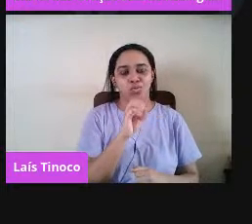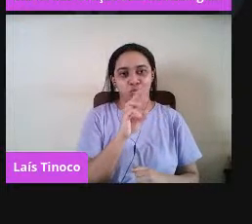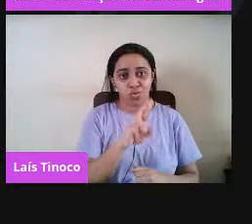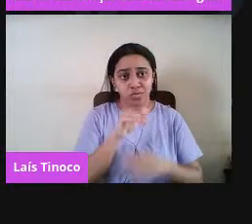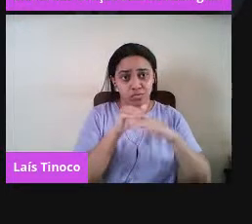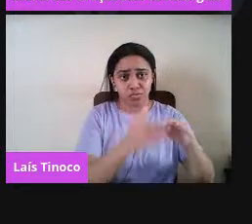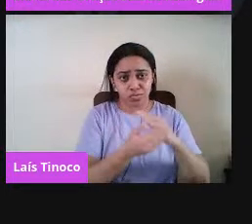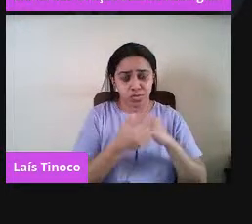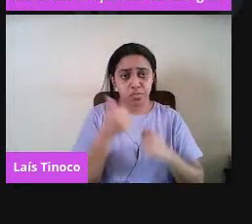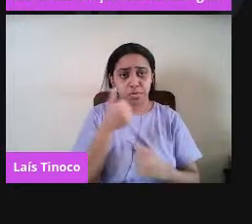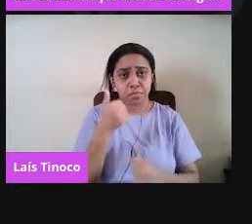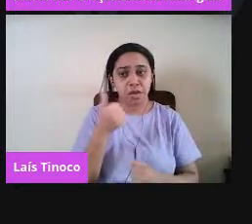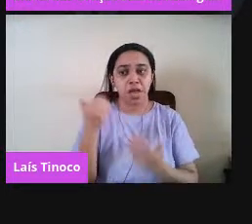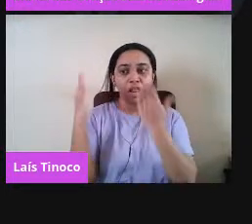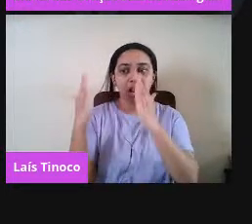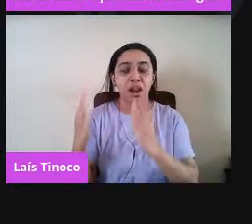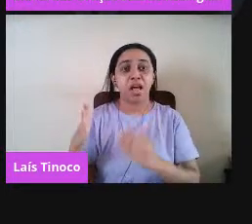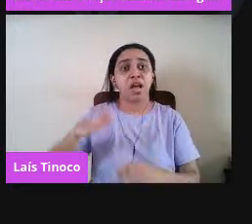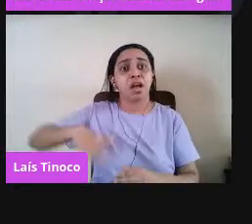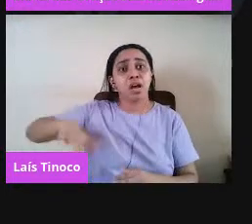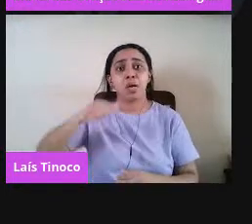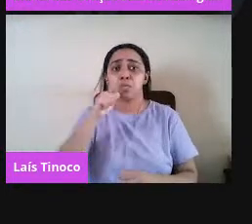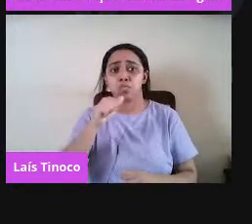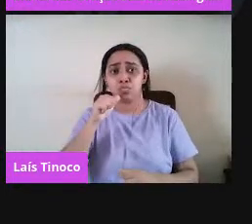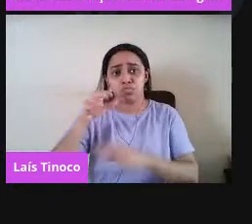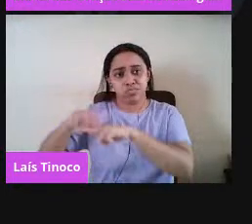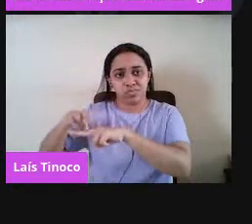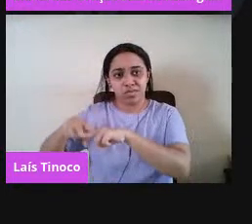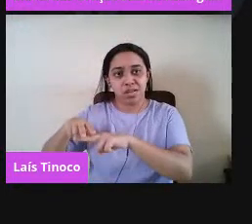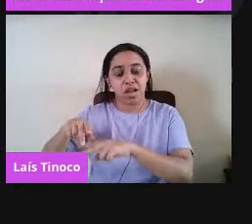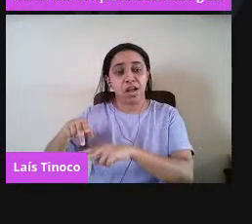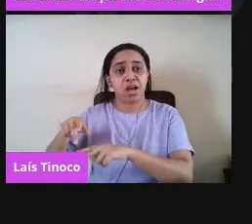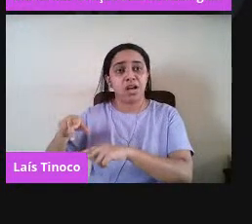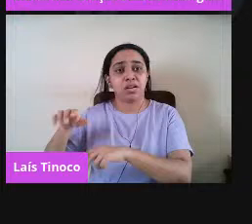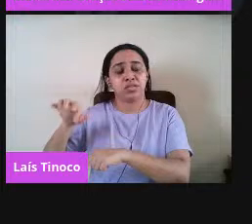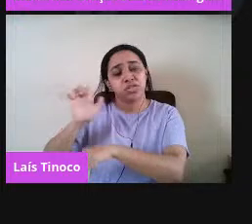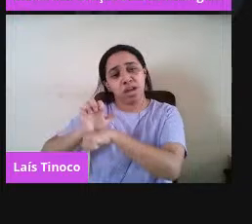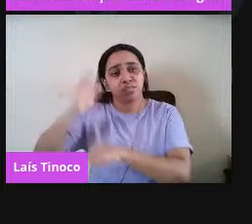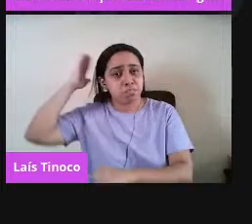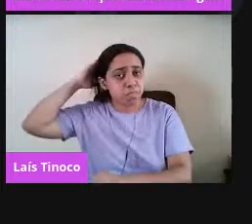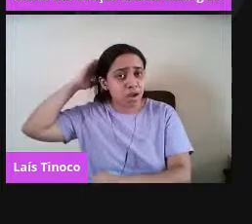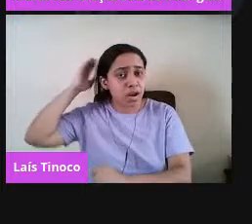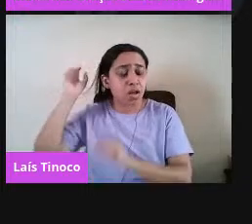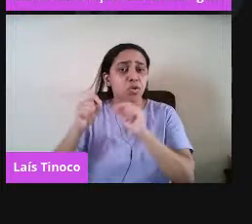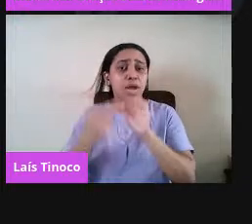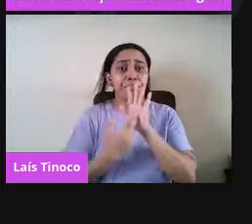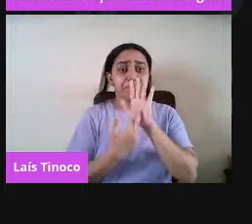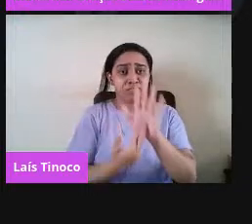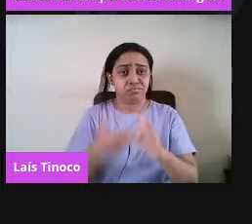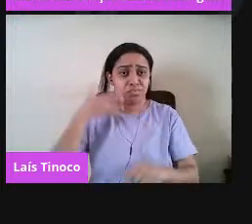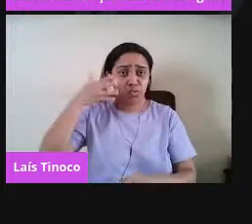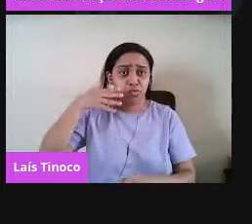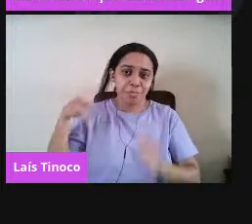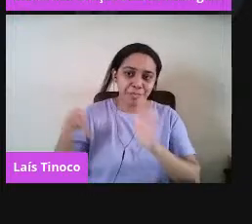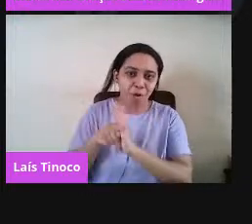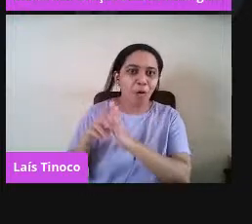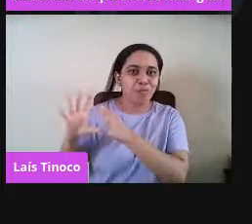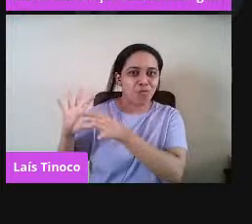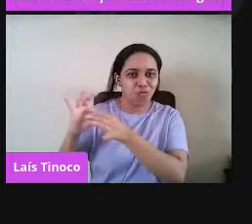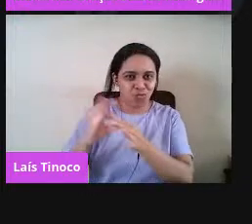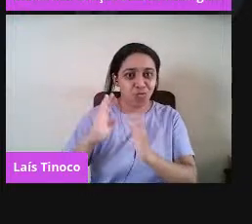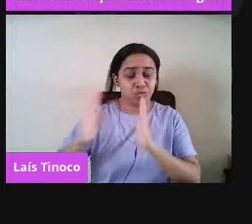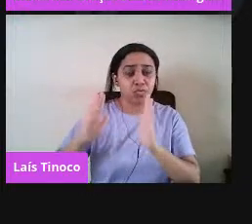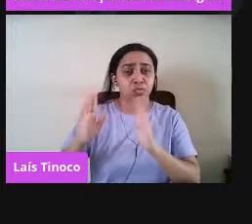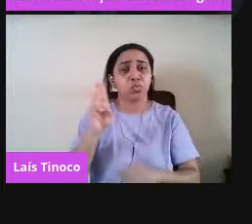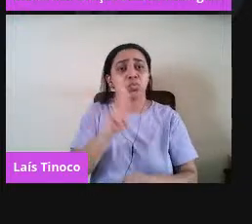do Pará. Para construir seu PDV, ou seja, a representação discursiva que ele faz da situação, usa o